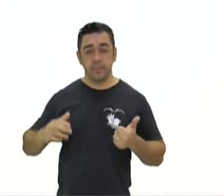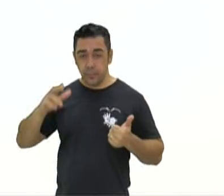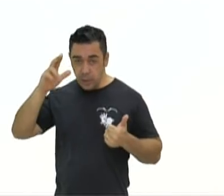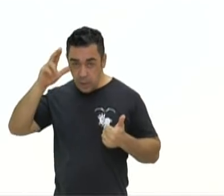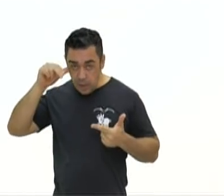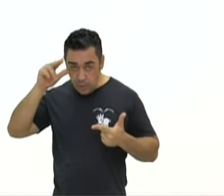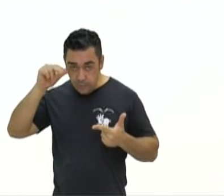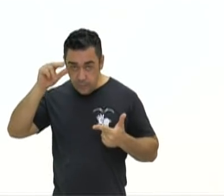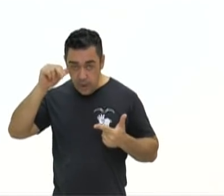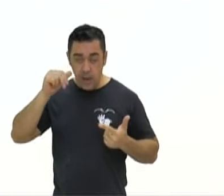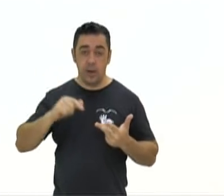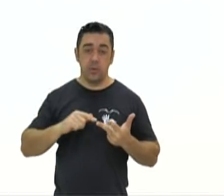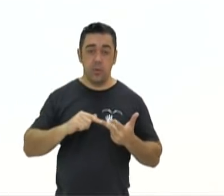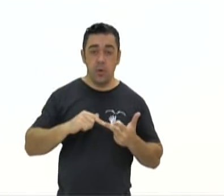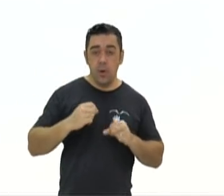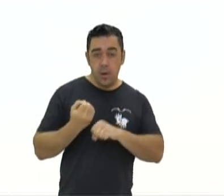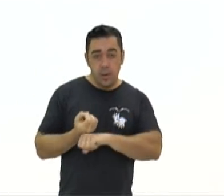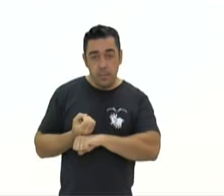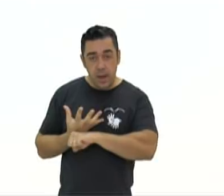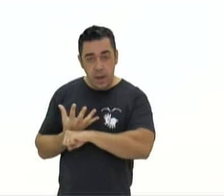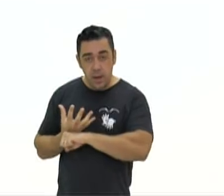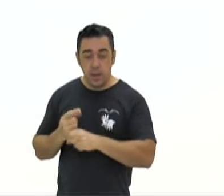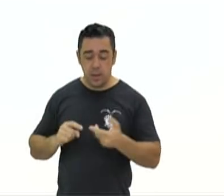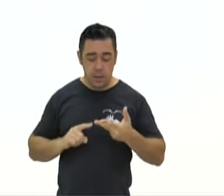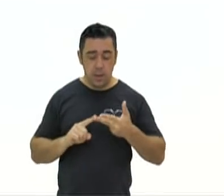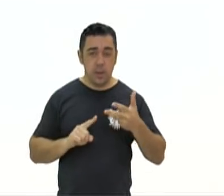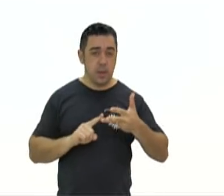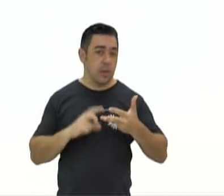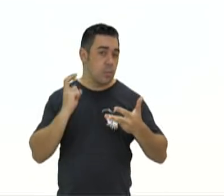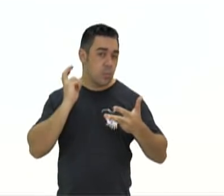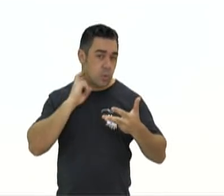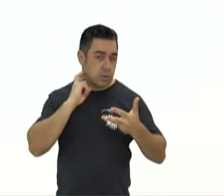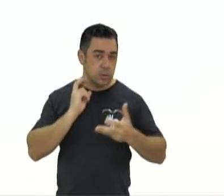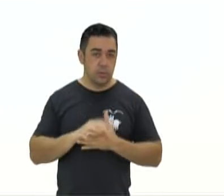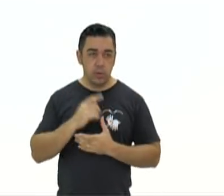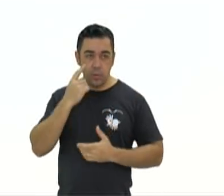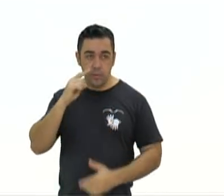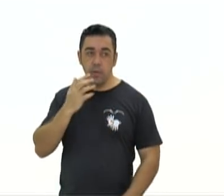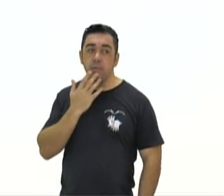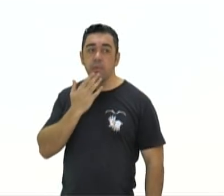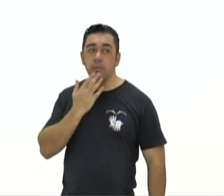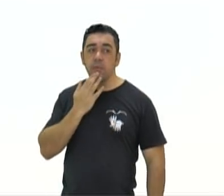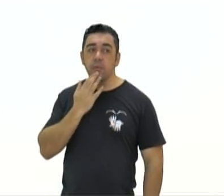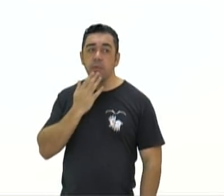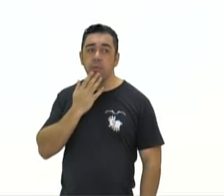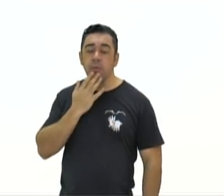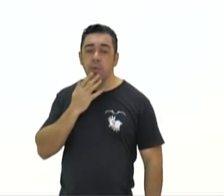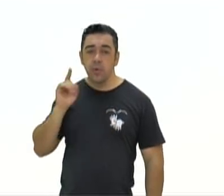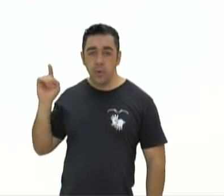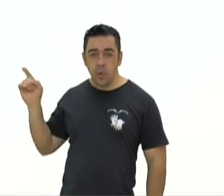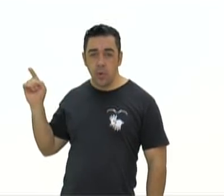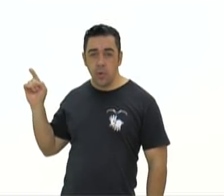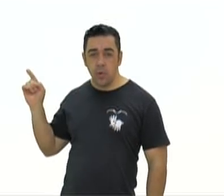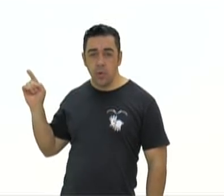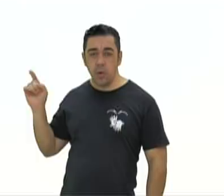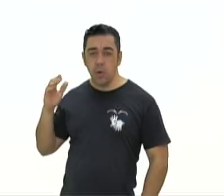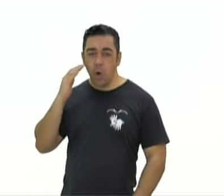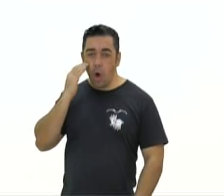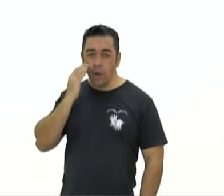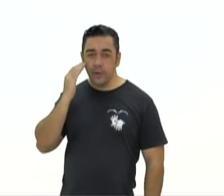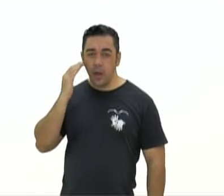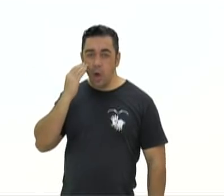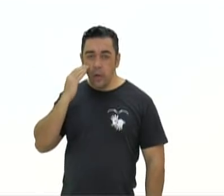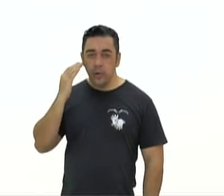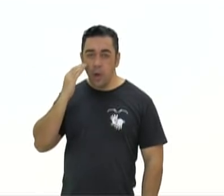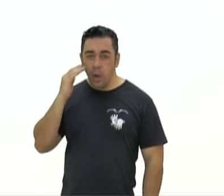baleia e morcego. Se vocês olharem esses ossos que estão coloridinhos ali, o que é o colorido aqui? O rosa é o mesmo osso do cavalo, é o mesmo osso da baleia, do